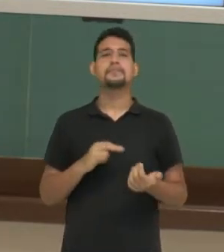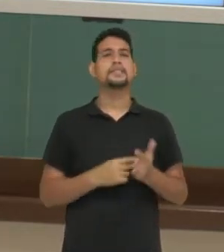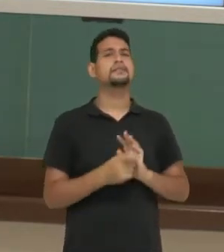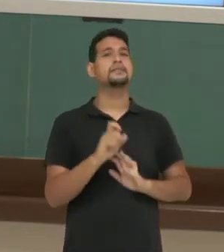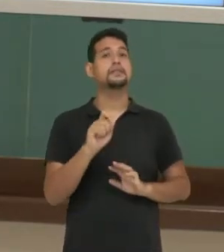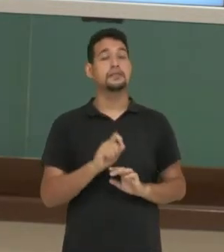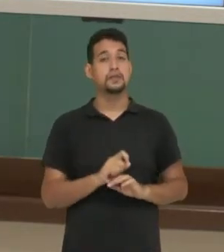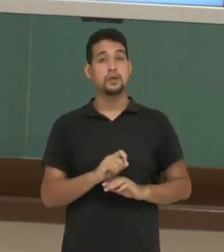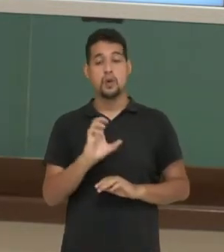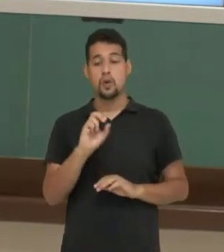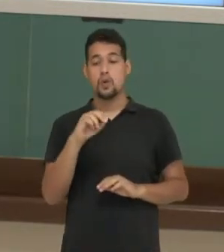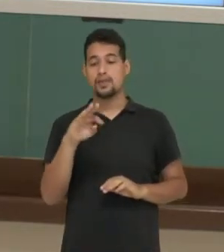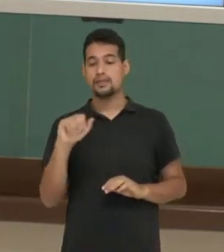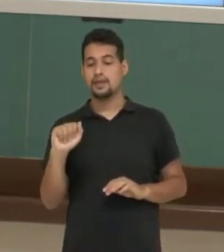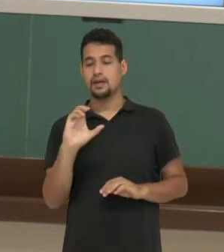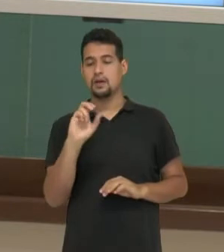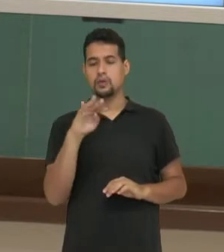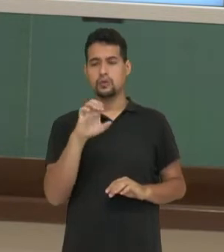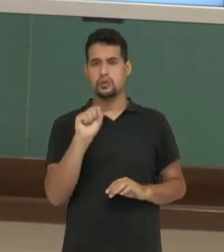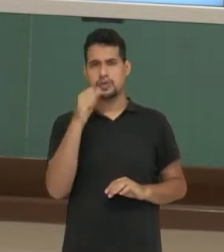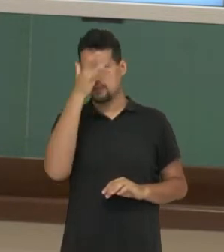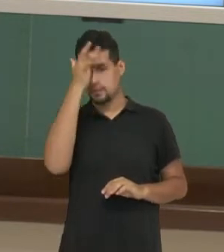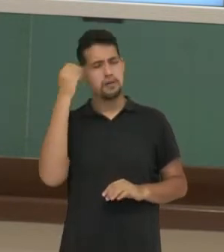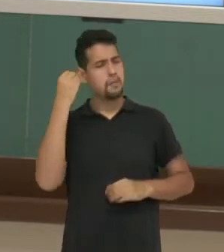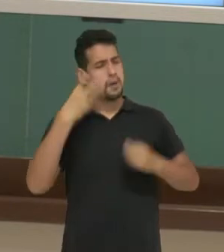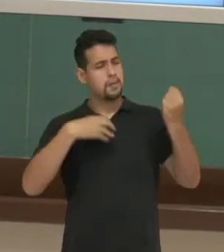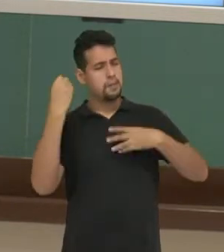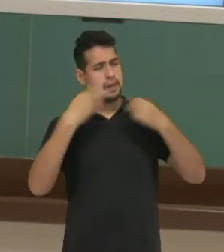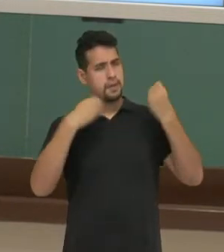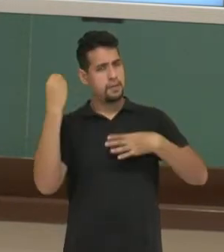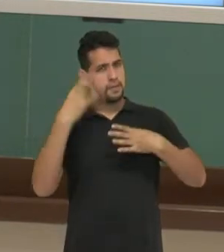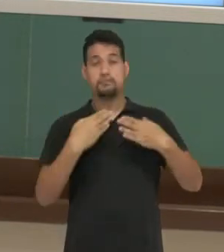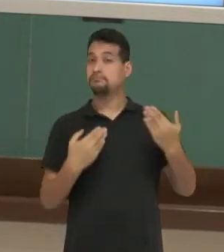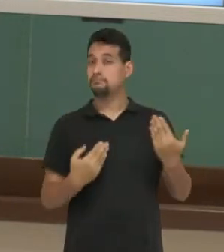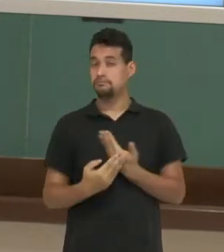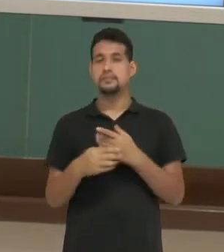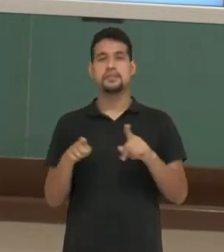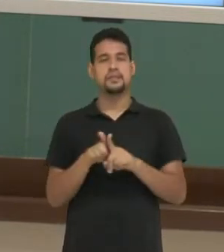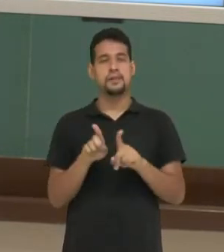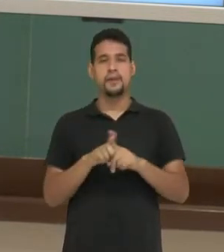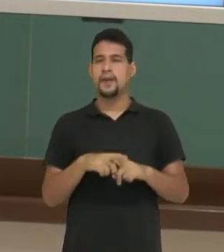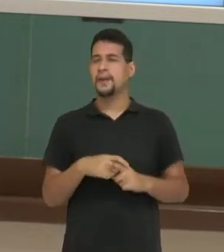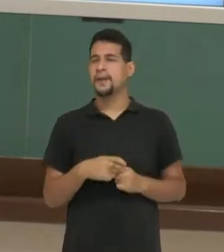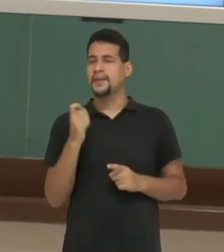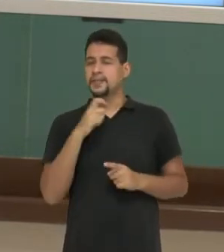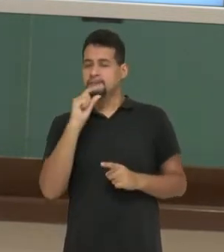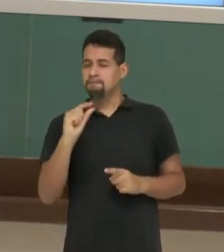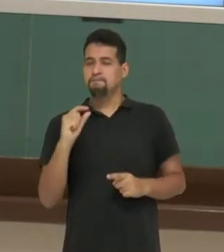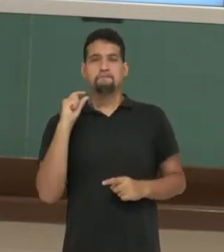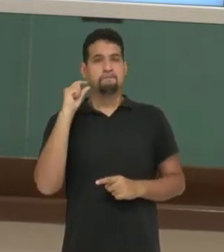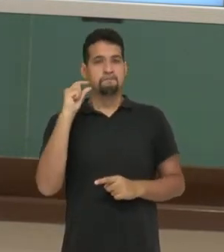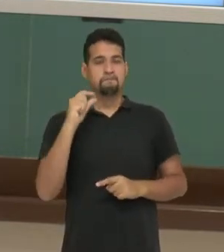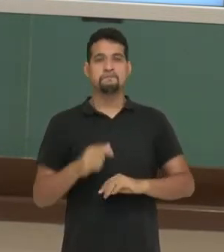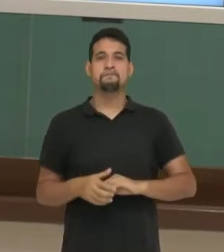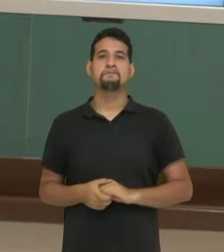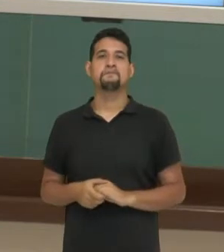o conta-contos, a pessoa que narra esse conto e que aumenta um ponto.